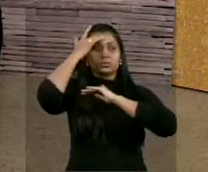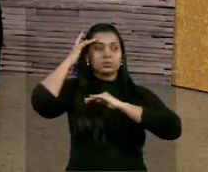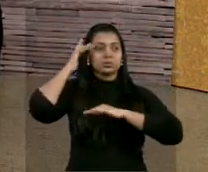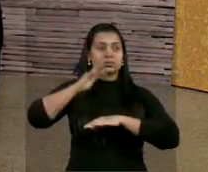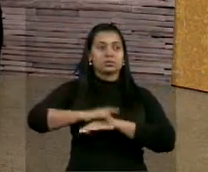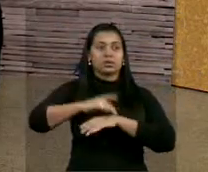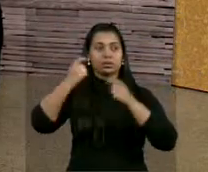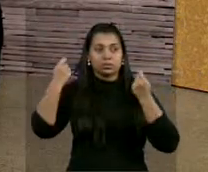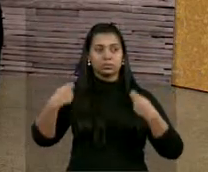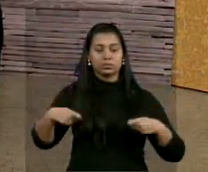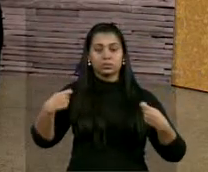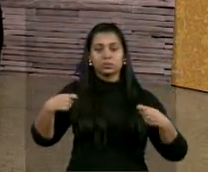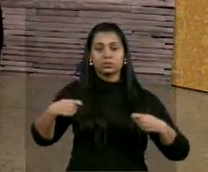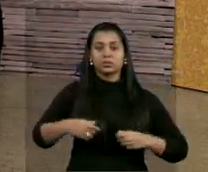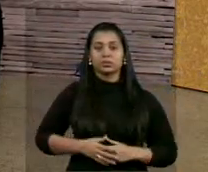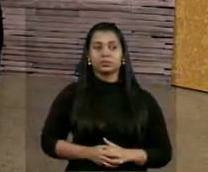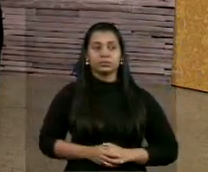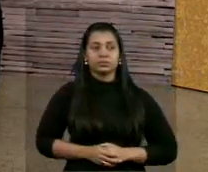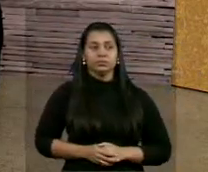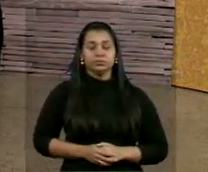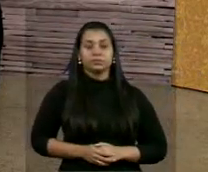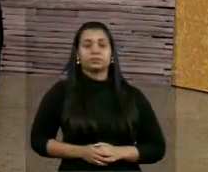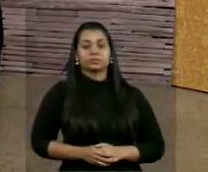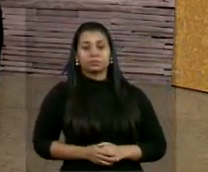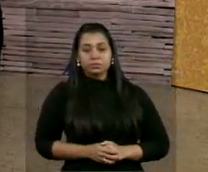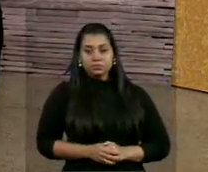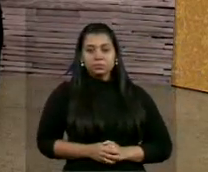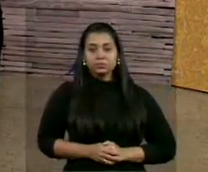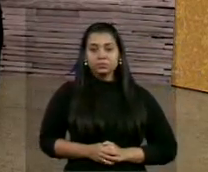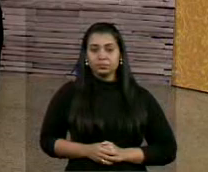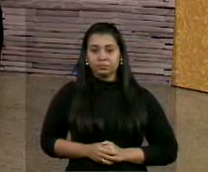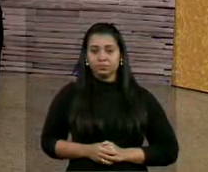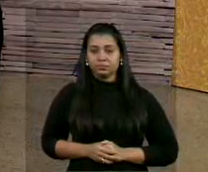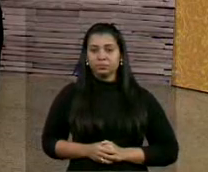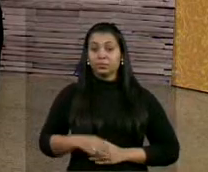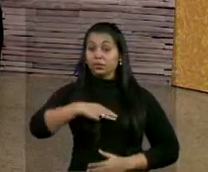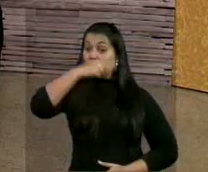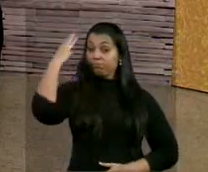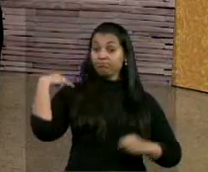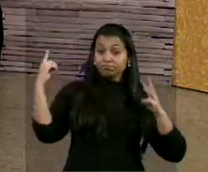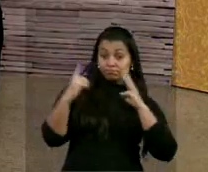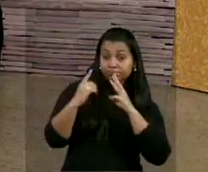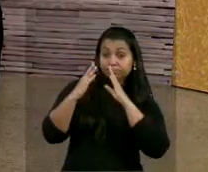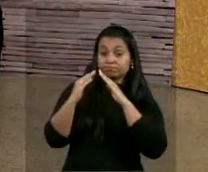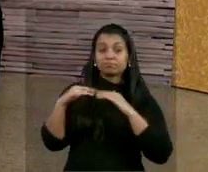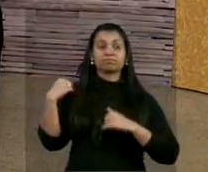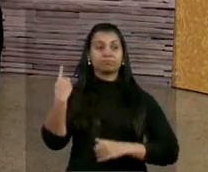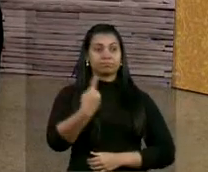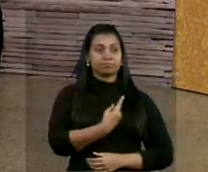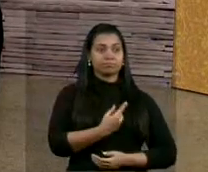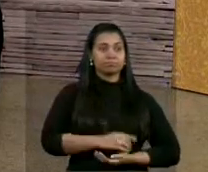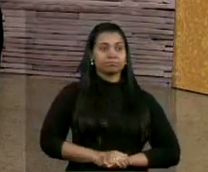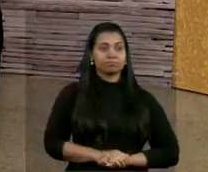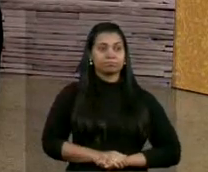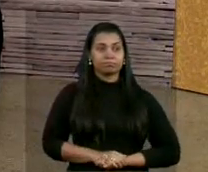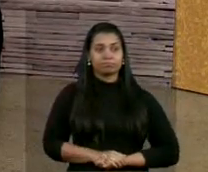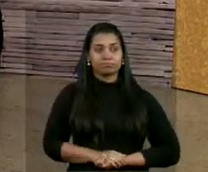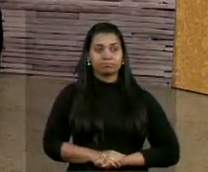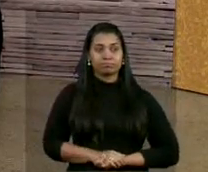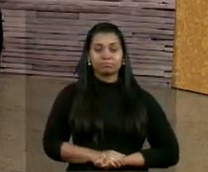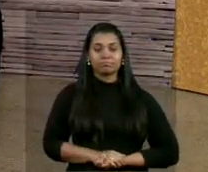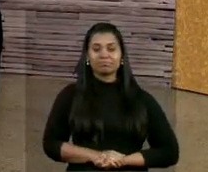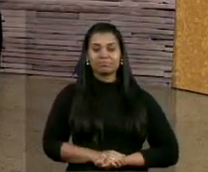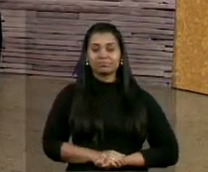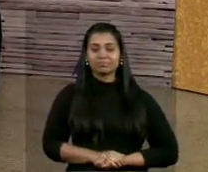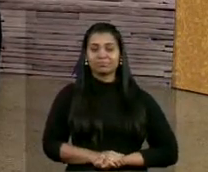o céu e socorrei principalmente as que mais precisarem. Nossa Senhora de Fátima, rogai por nós. Vocês viram que não